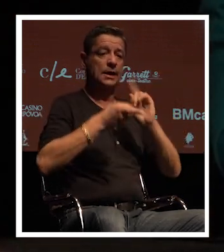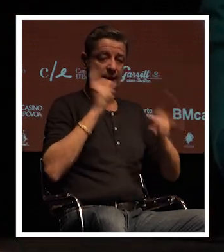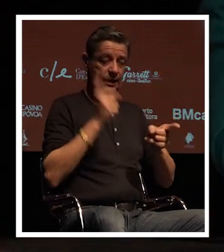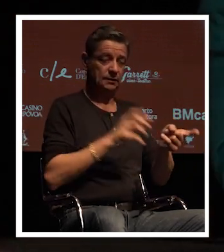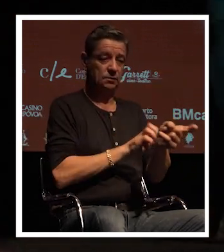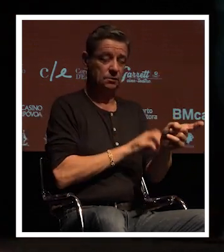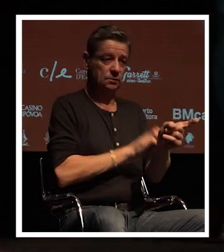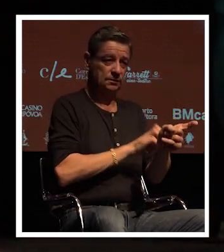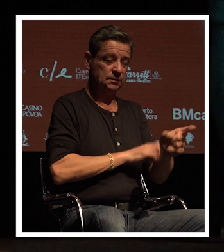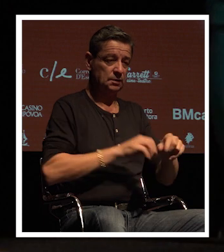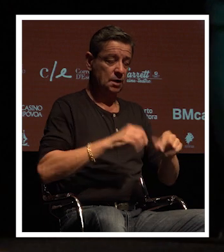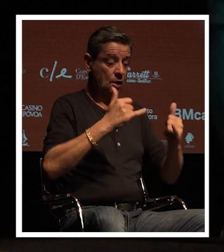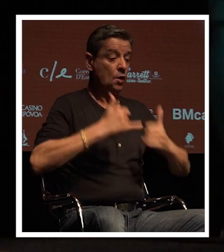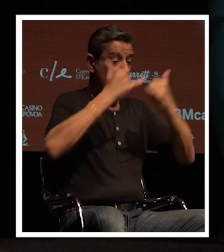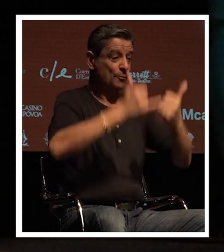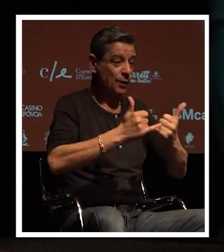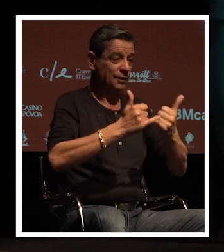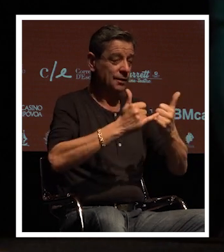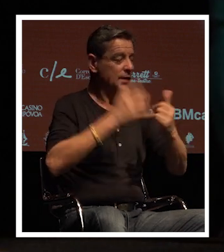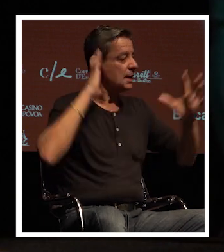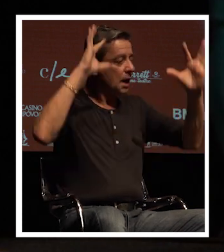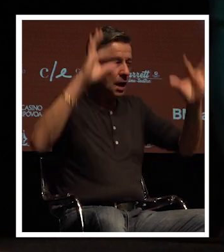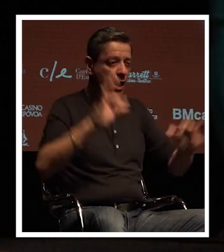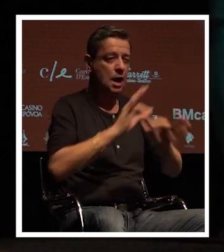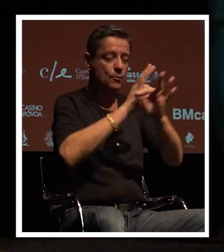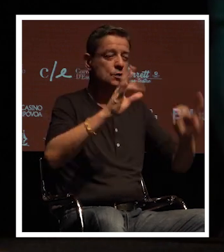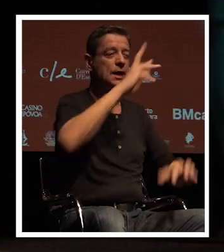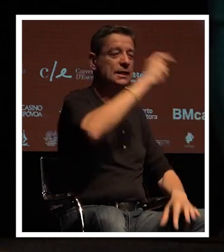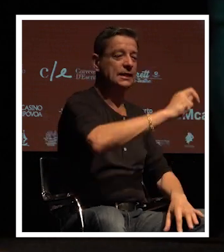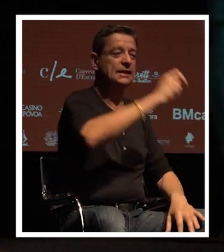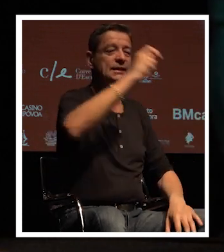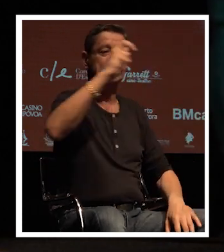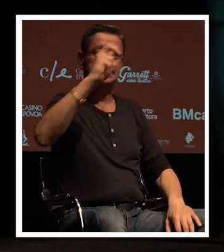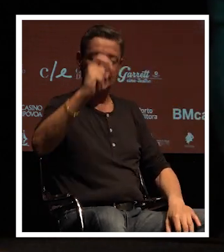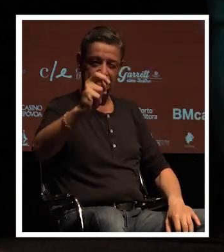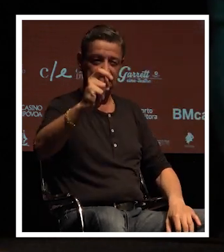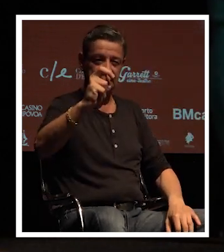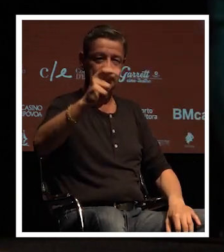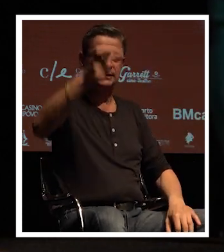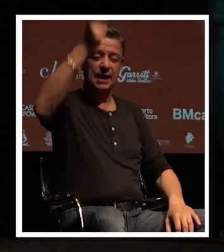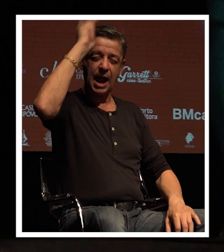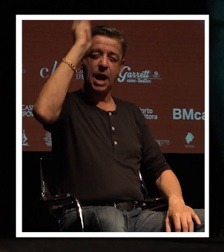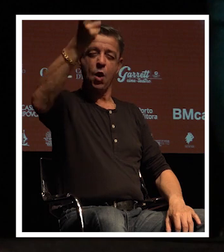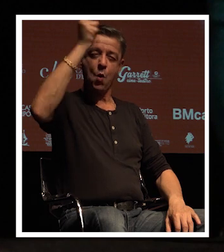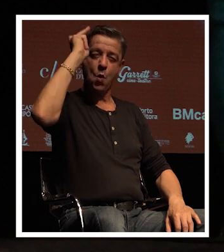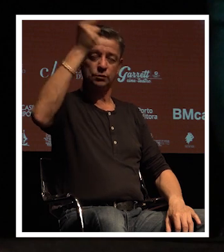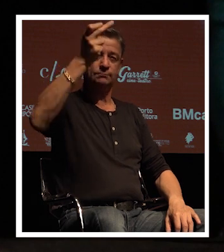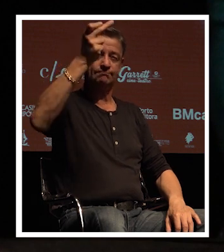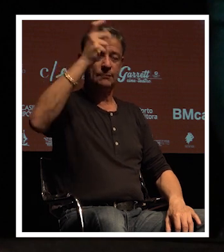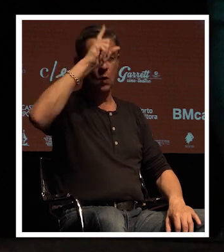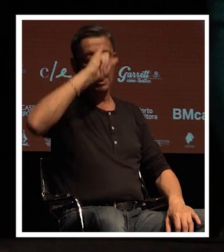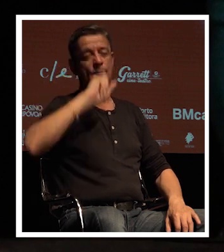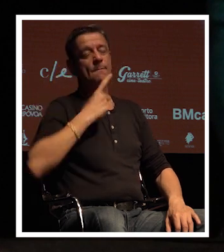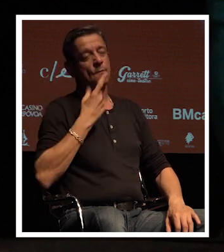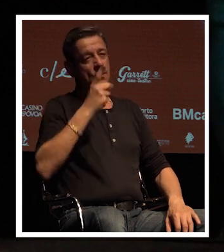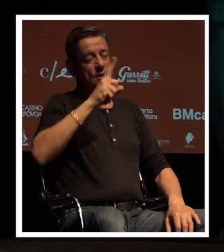é e depois e a música tem 33 anos recordo só só este eu digo na sequência disso